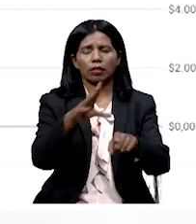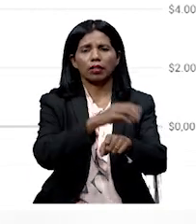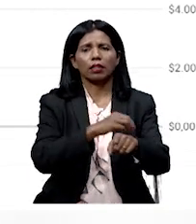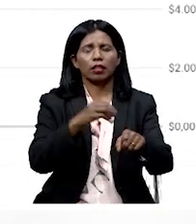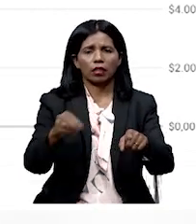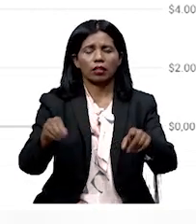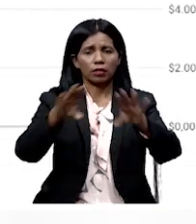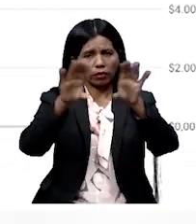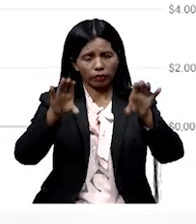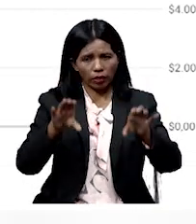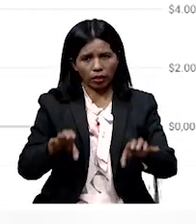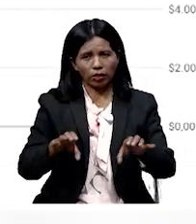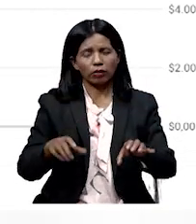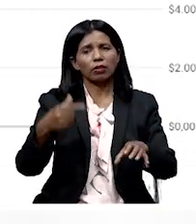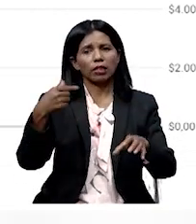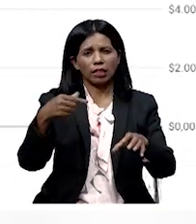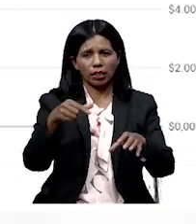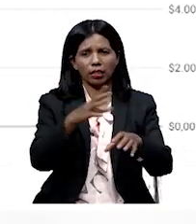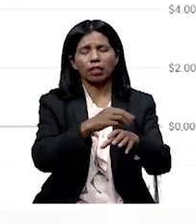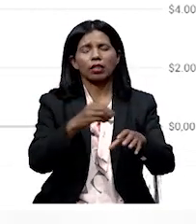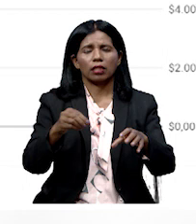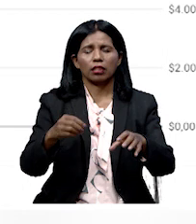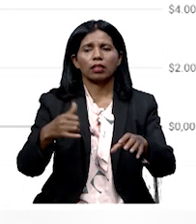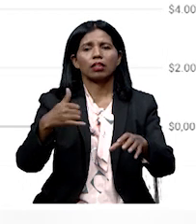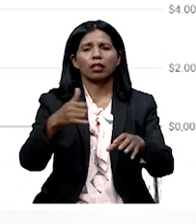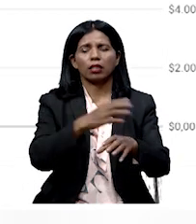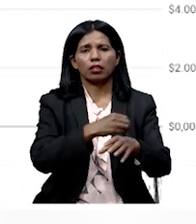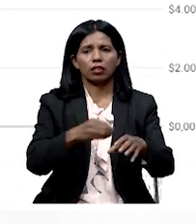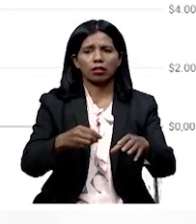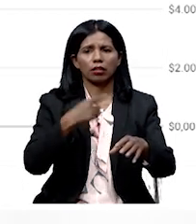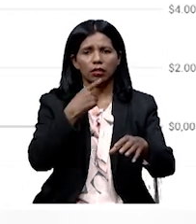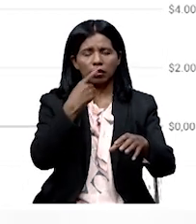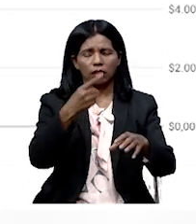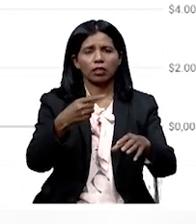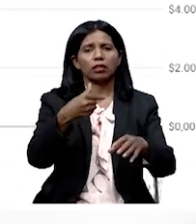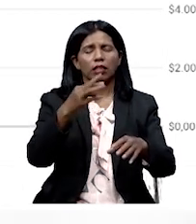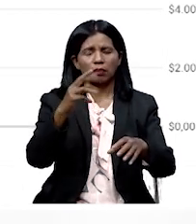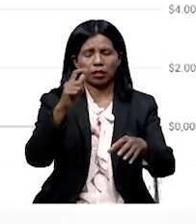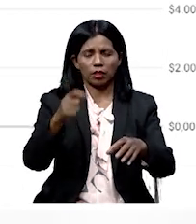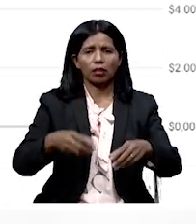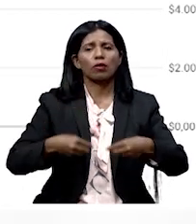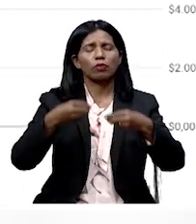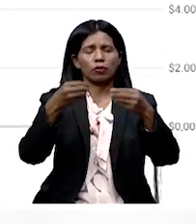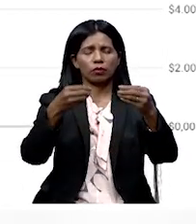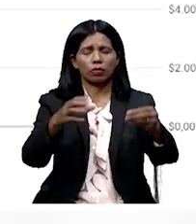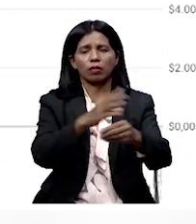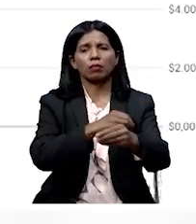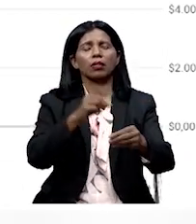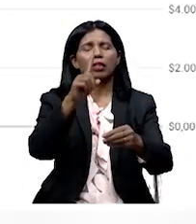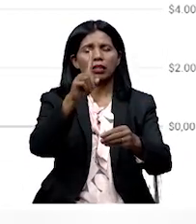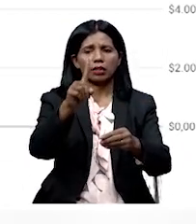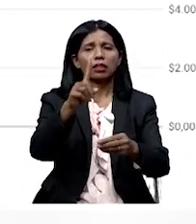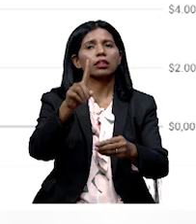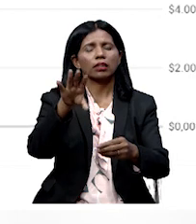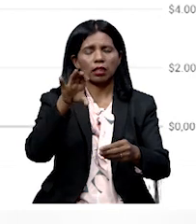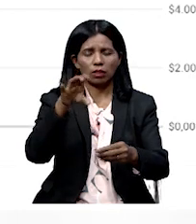plate. Tu editor ne hano en susar kalai. No criteria saida det maka GMN TV streaming bele atinsi 100.000